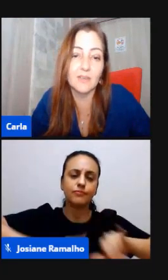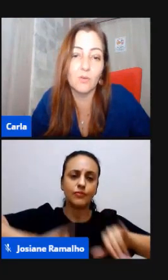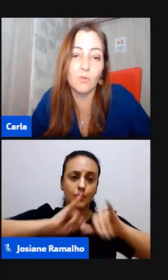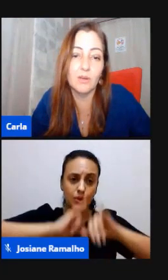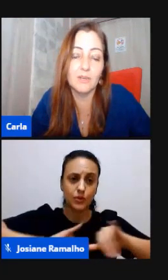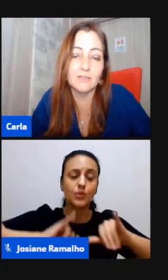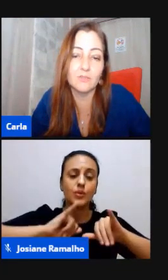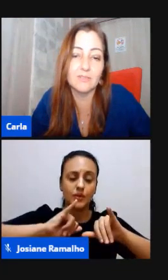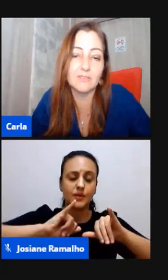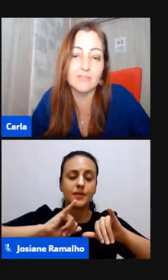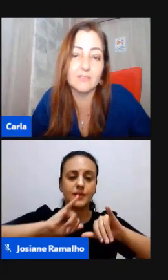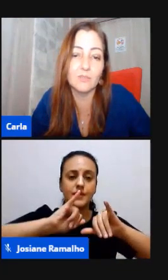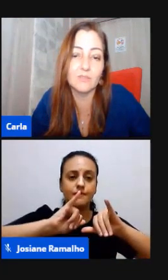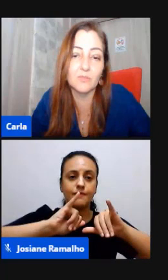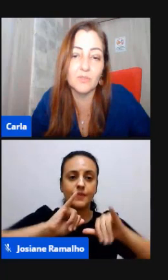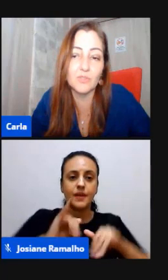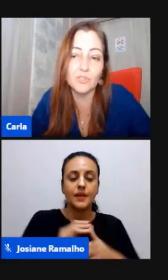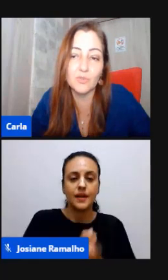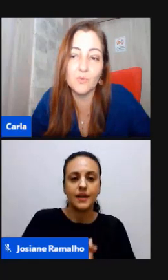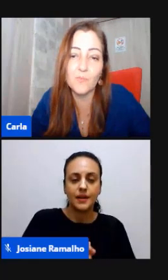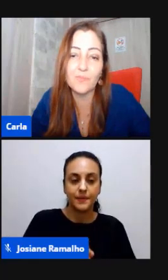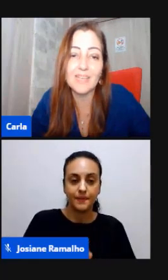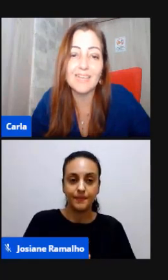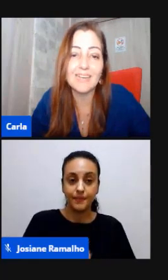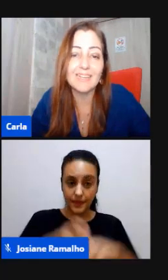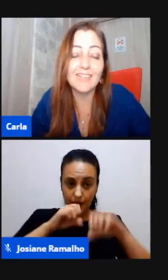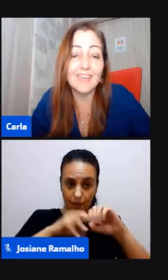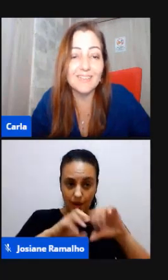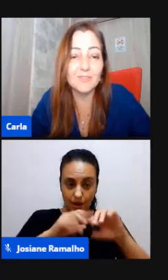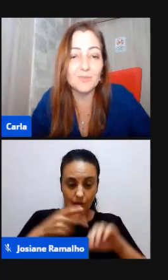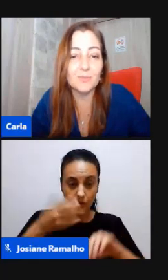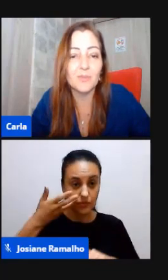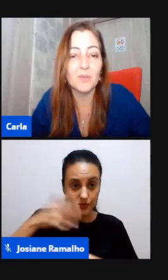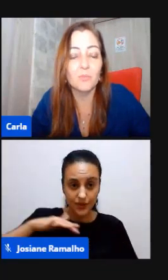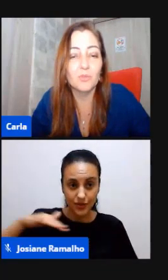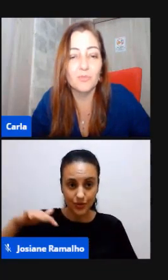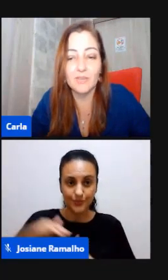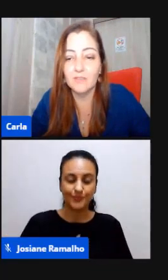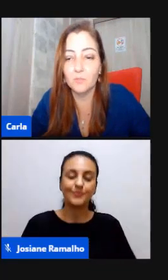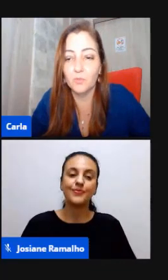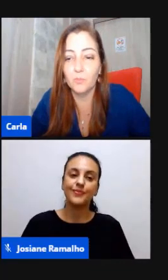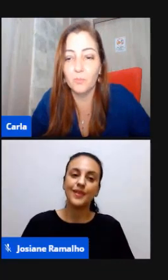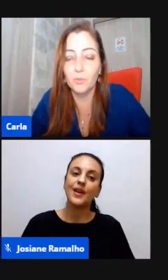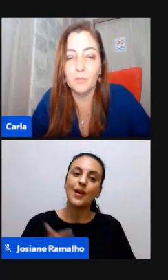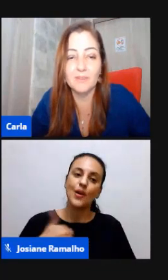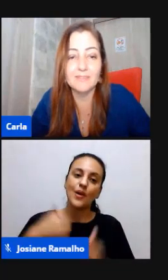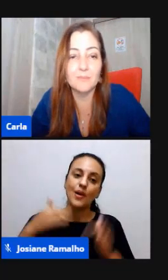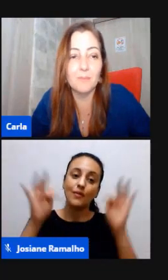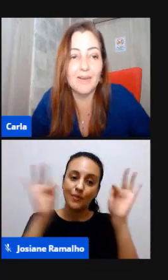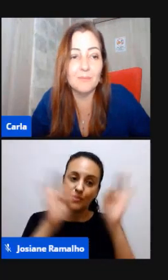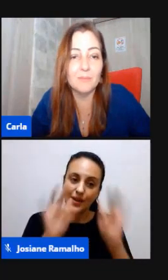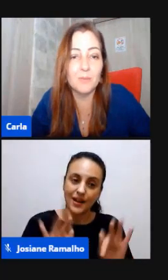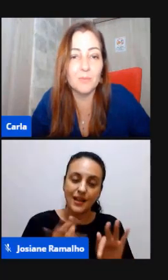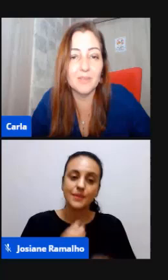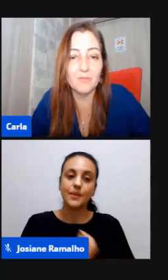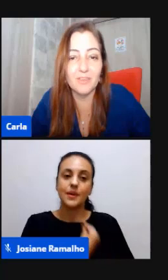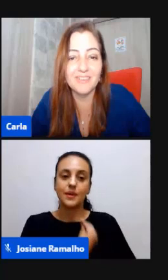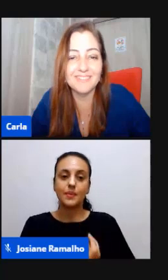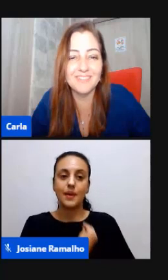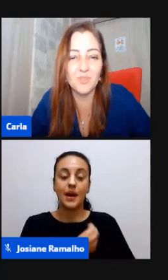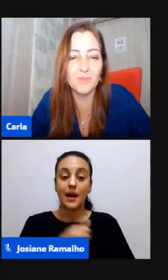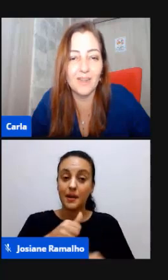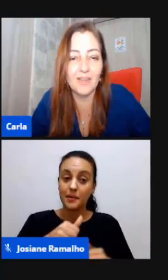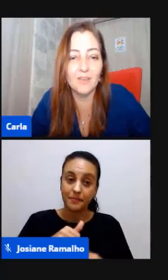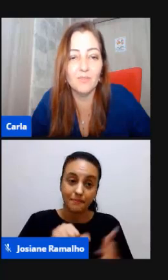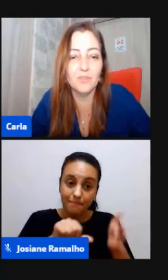ações, né, com as crianças da educação infantil. E é isso. muito feliz por poder participar pela primeira